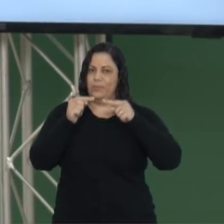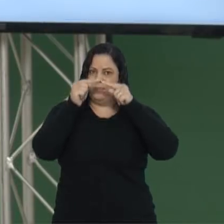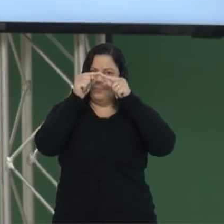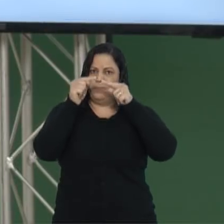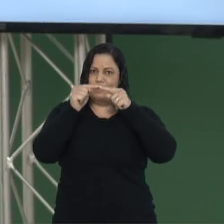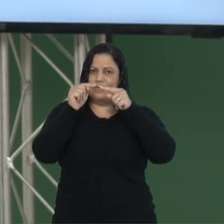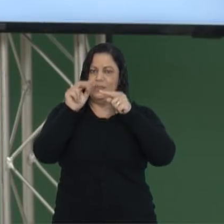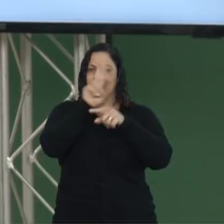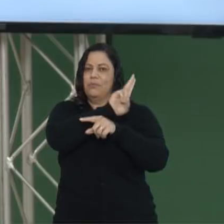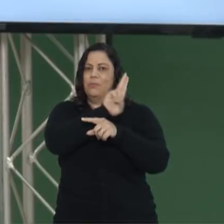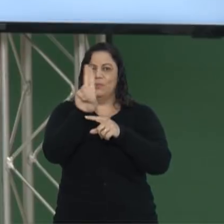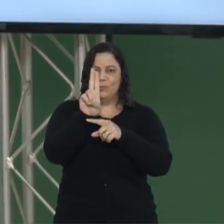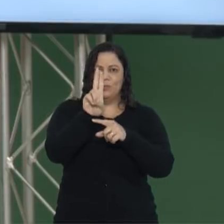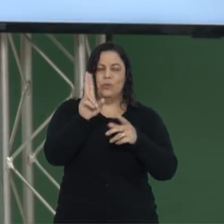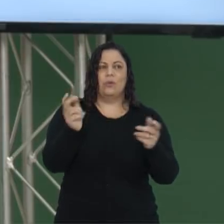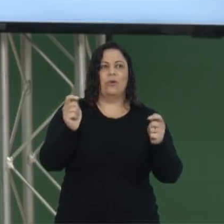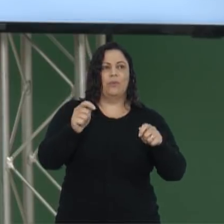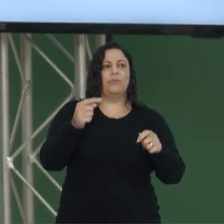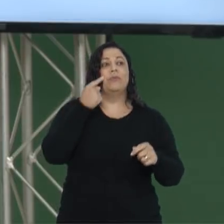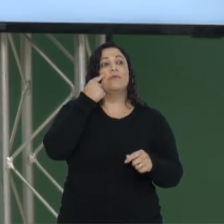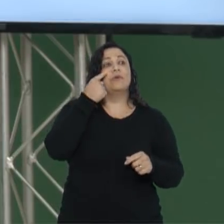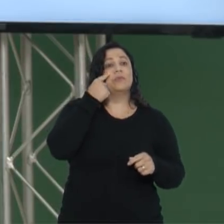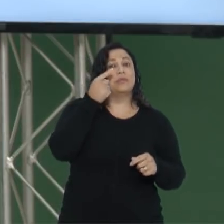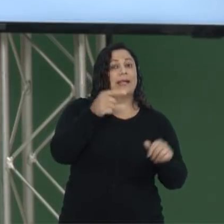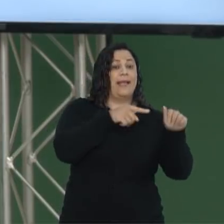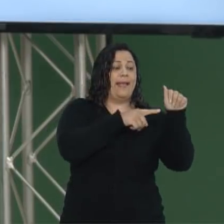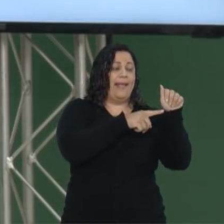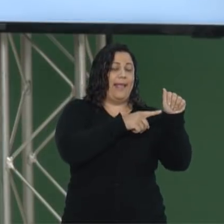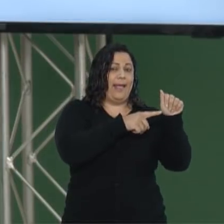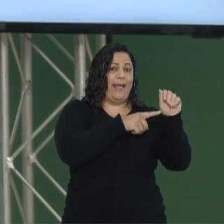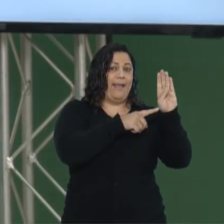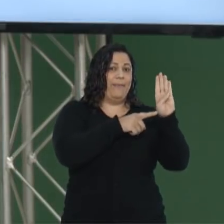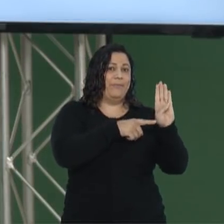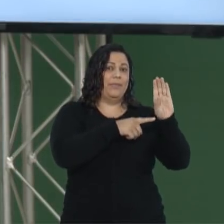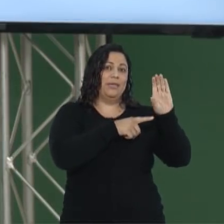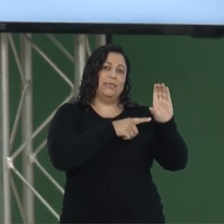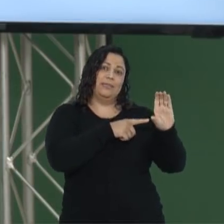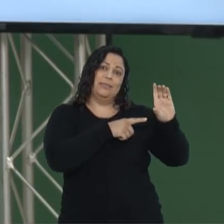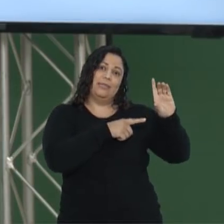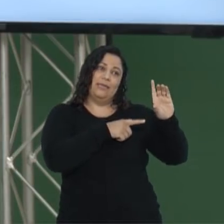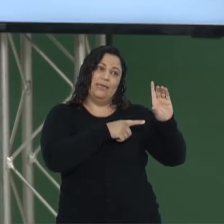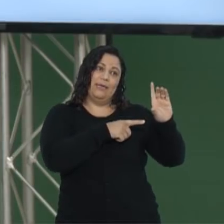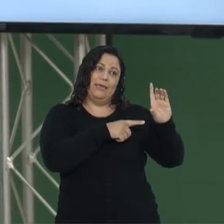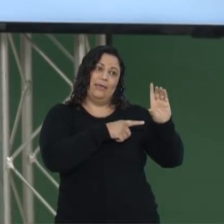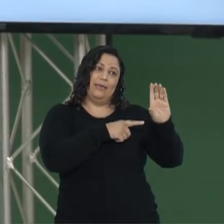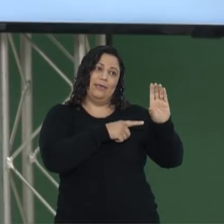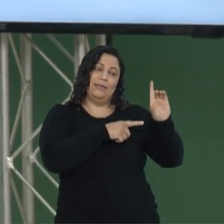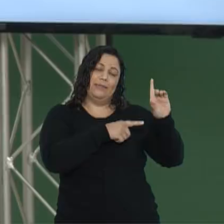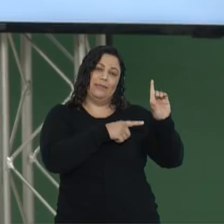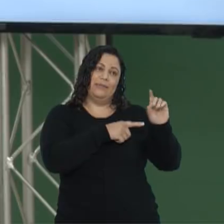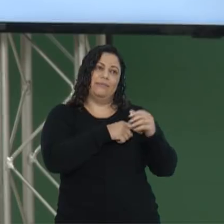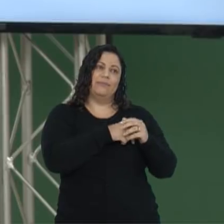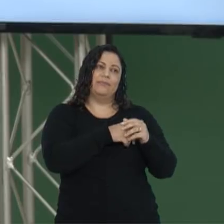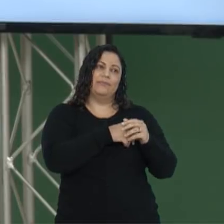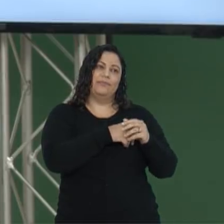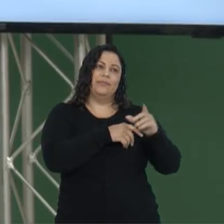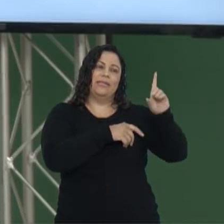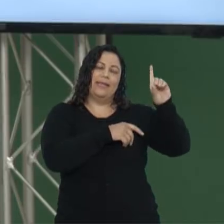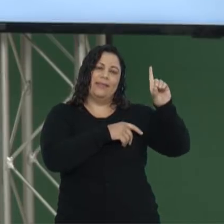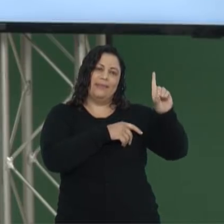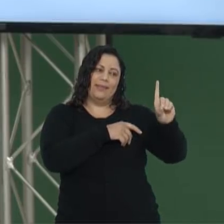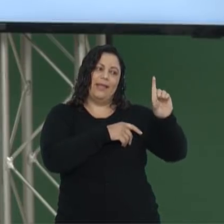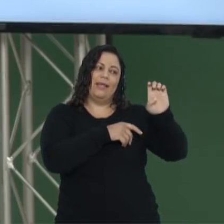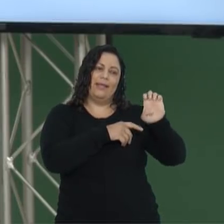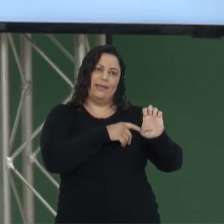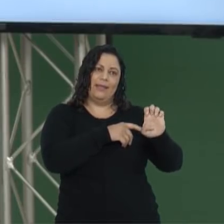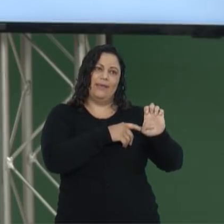esses nomes, tá certo? Então vamos lá, ó. Letra A, letra B, letra C e letra D e E. Eu vou ler